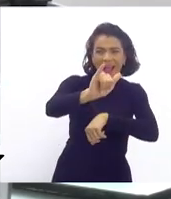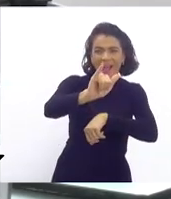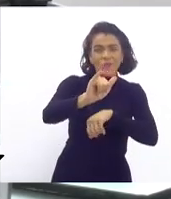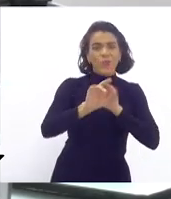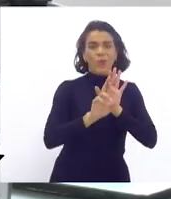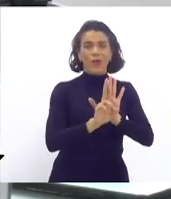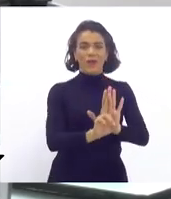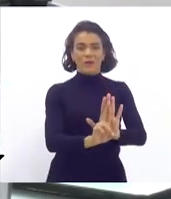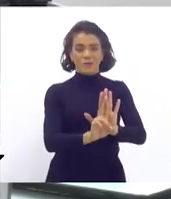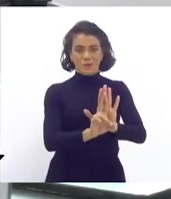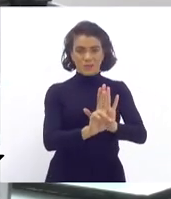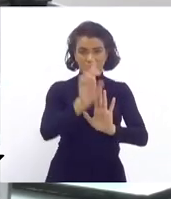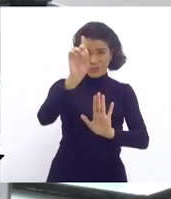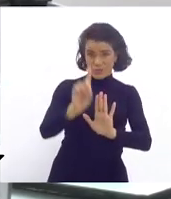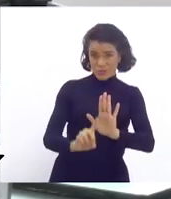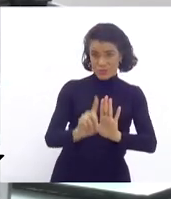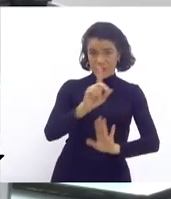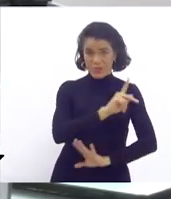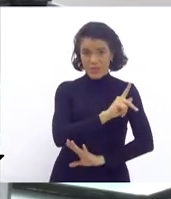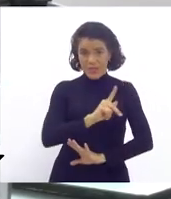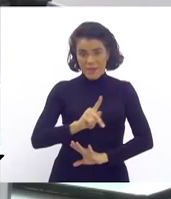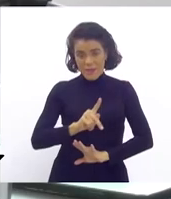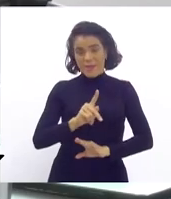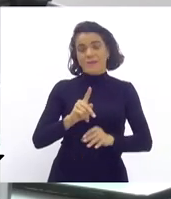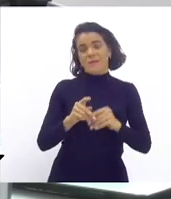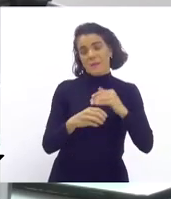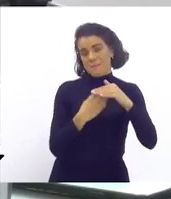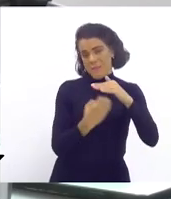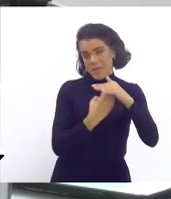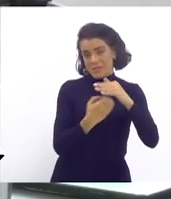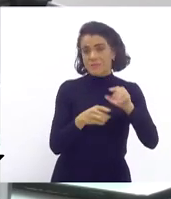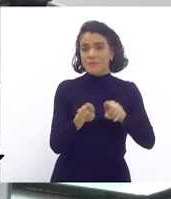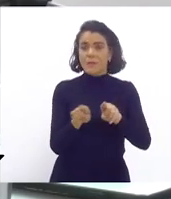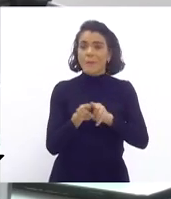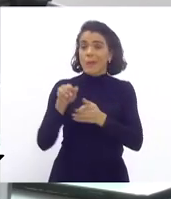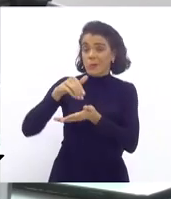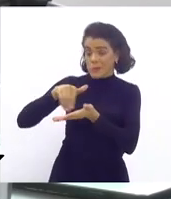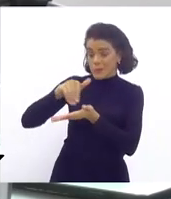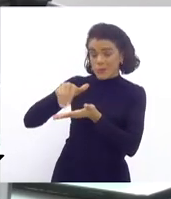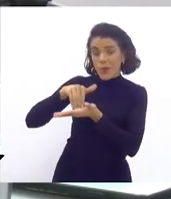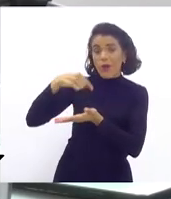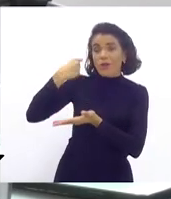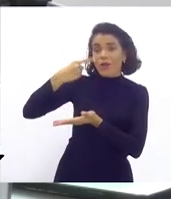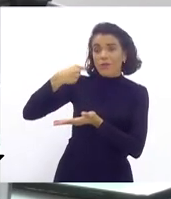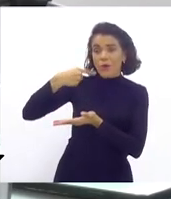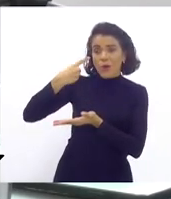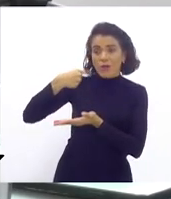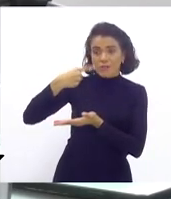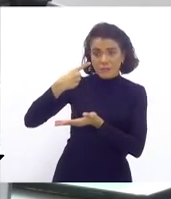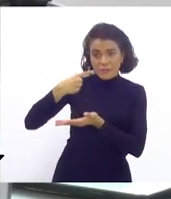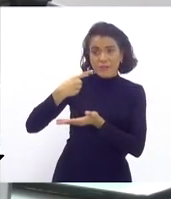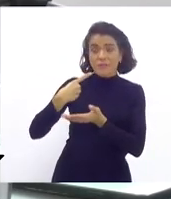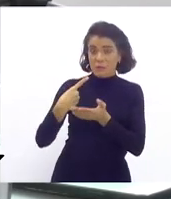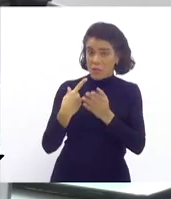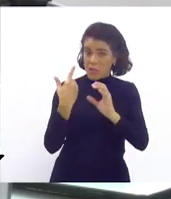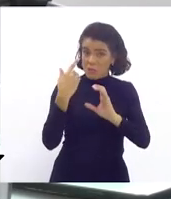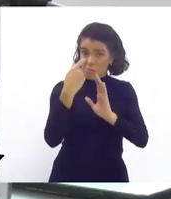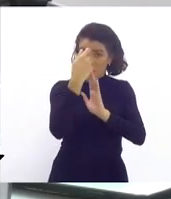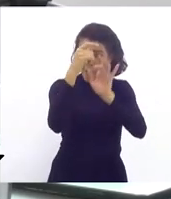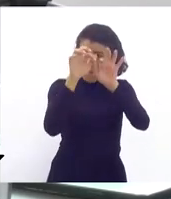representante a diretora da Natura hoje não representante do escritório de advocacia que fez a nota